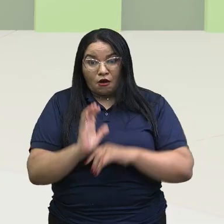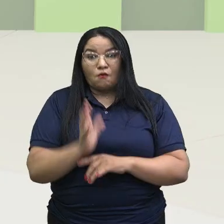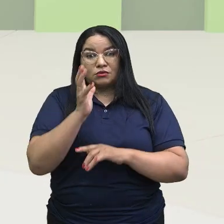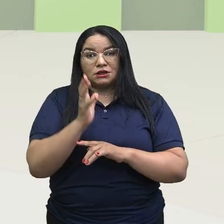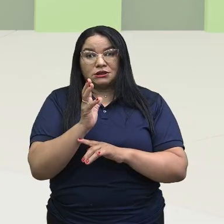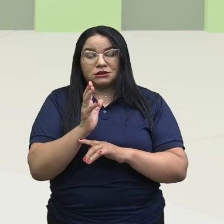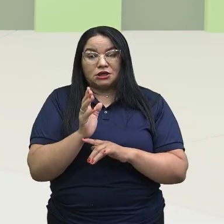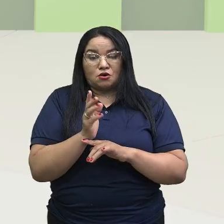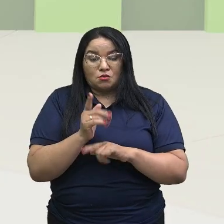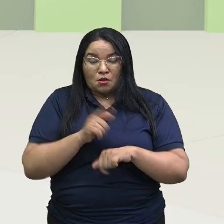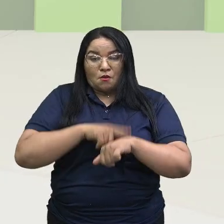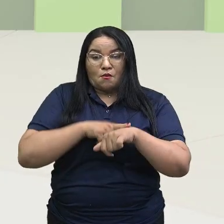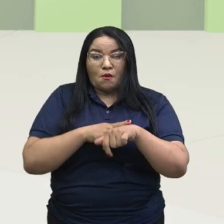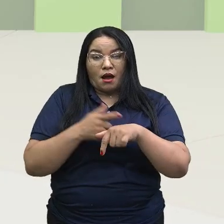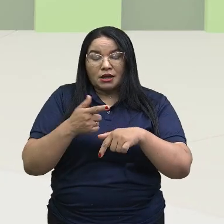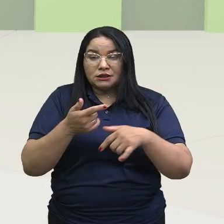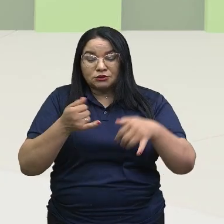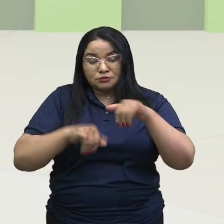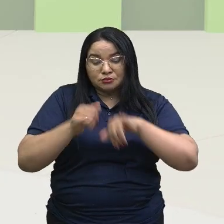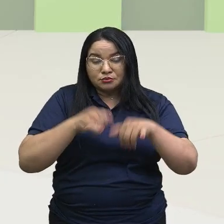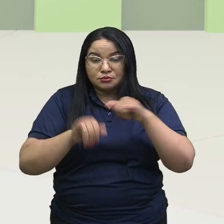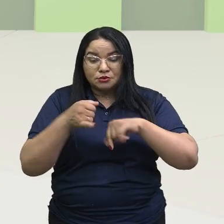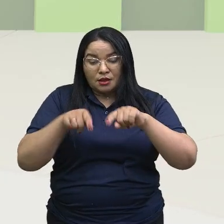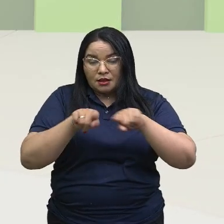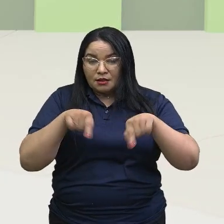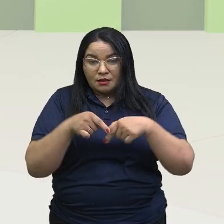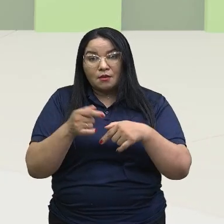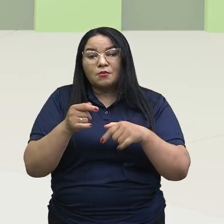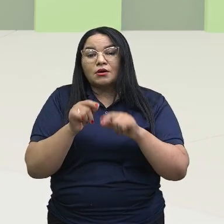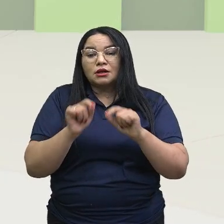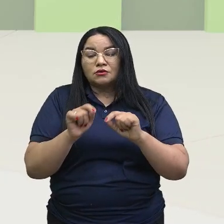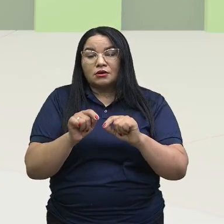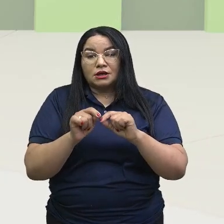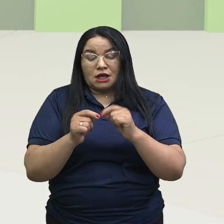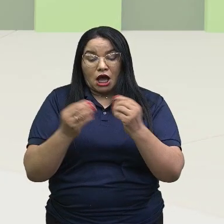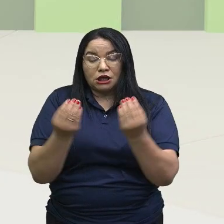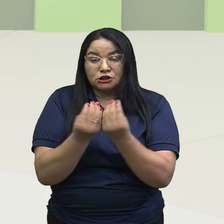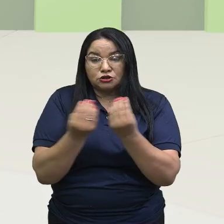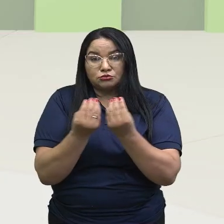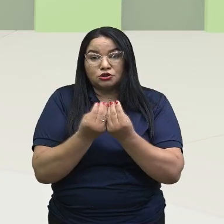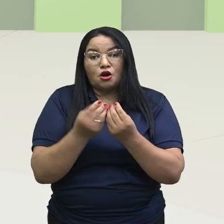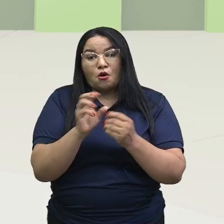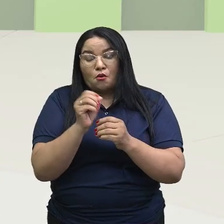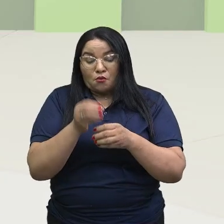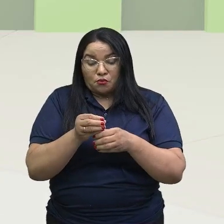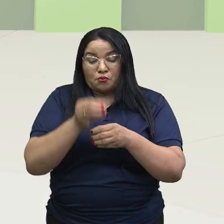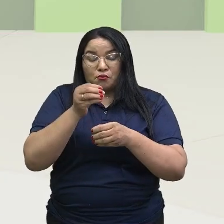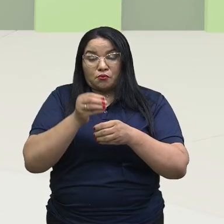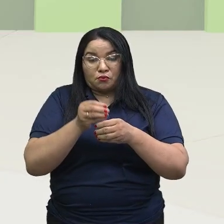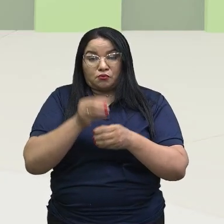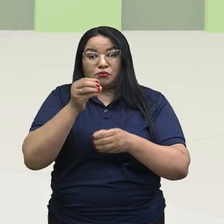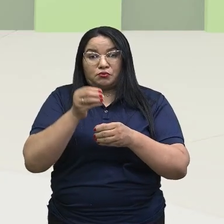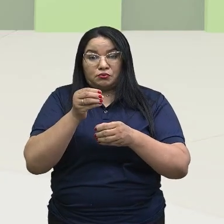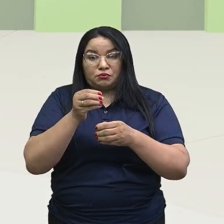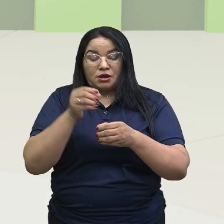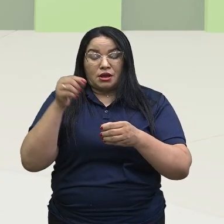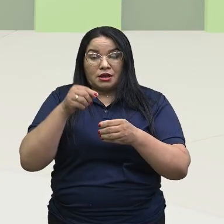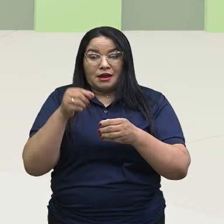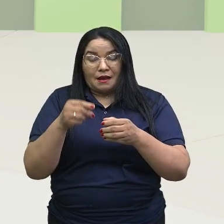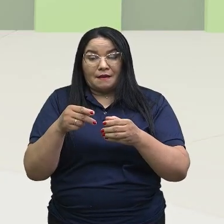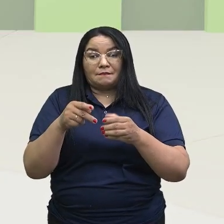em determinado momento eu estava manipulando ali um termômetro, e é um termômetro de